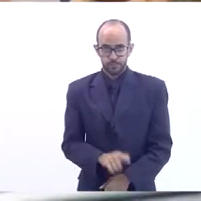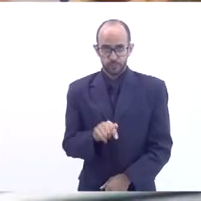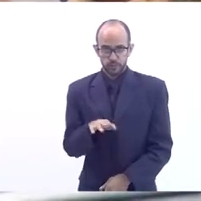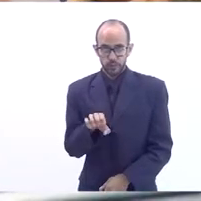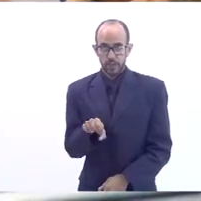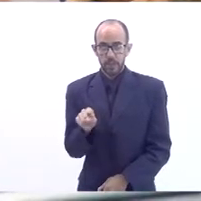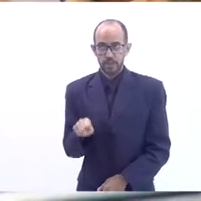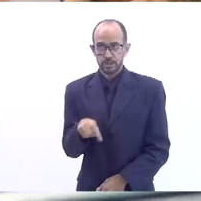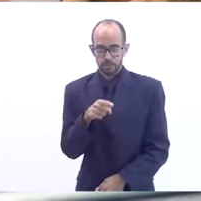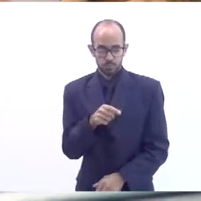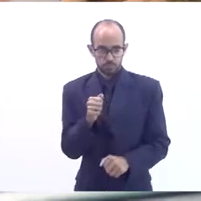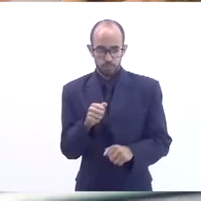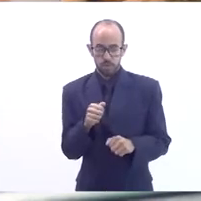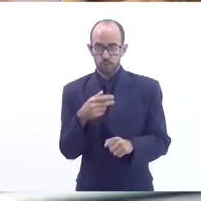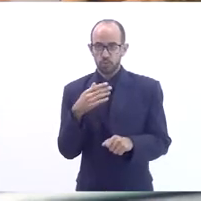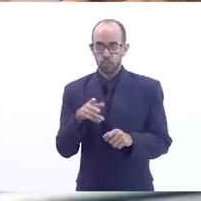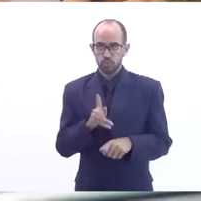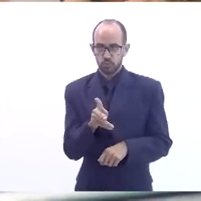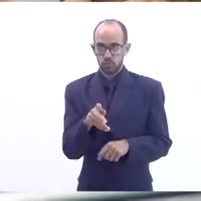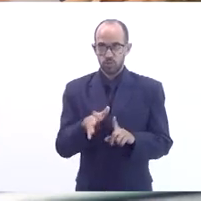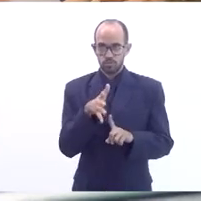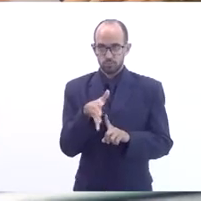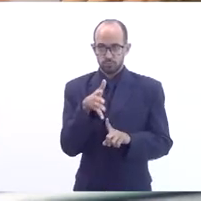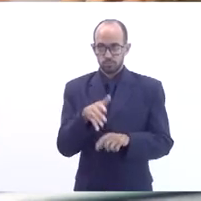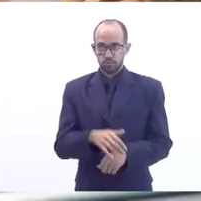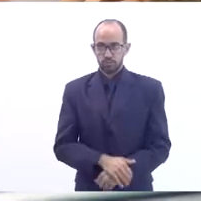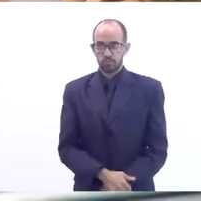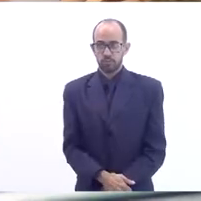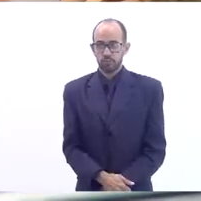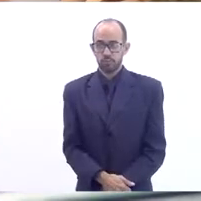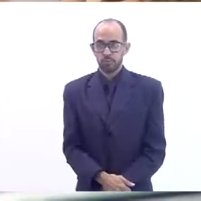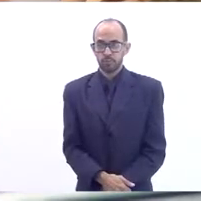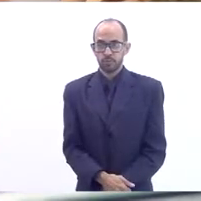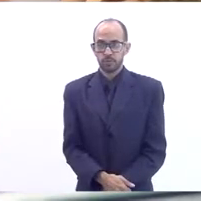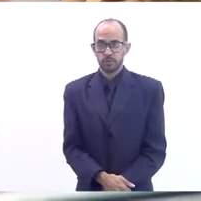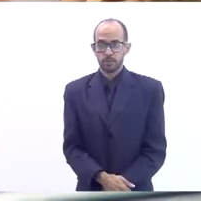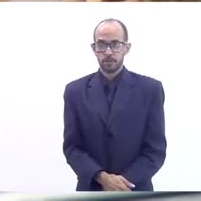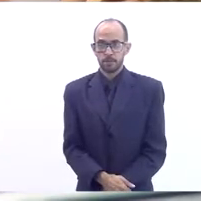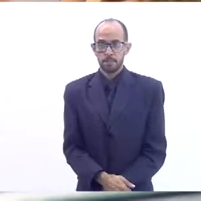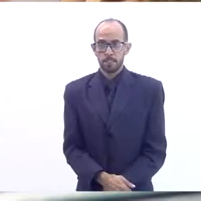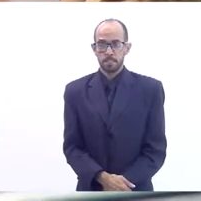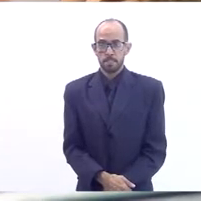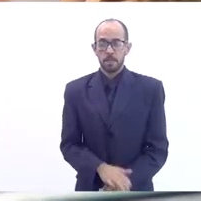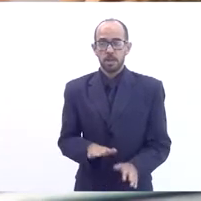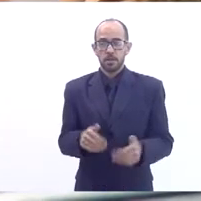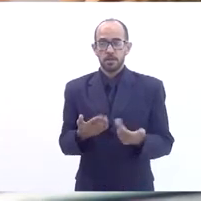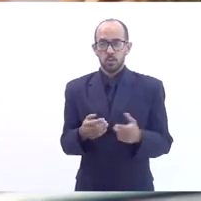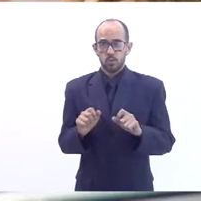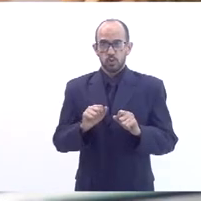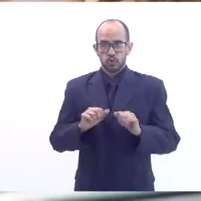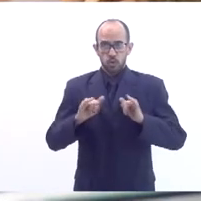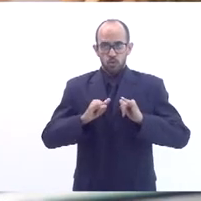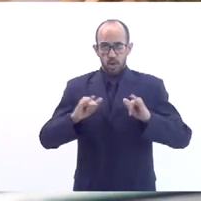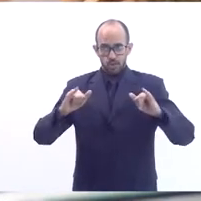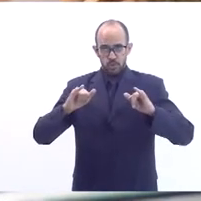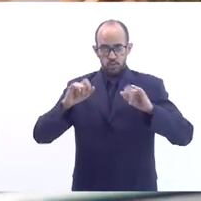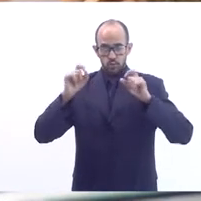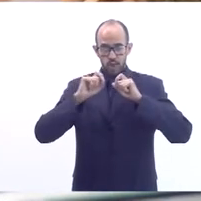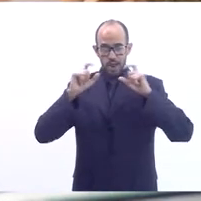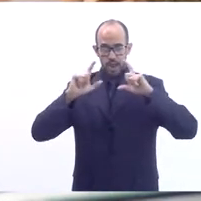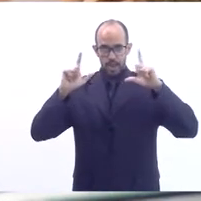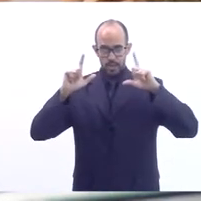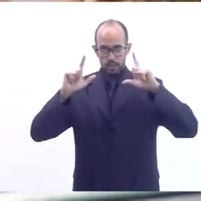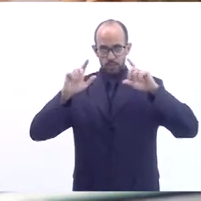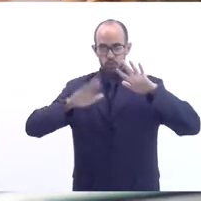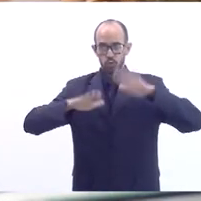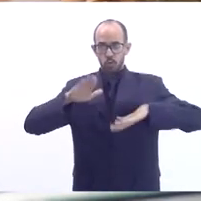a Luiza tem isso isso já é a próxima essa próximo eu só queria fazer um alerta né para gente tomar um certo